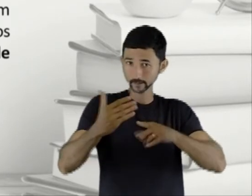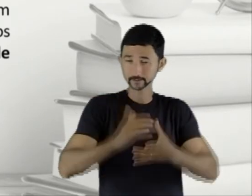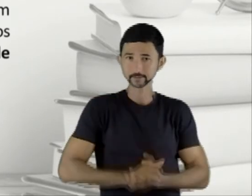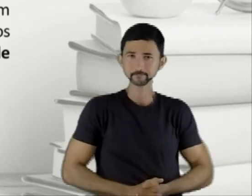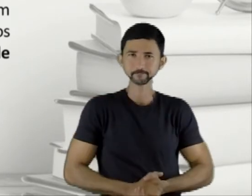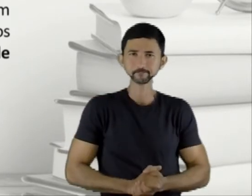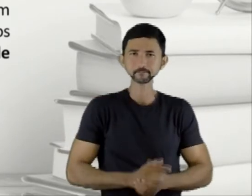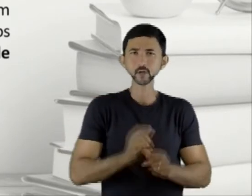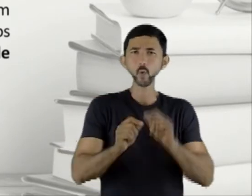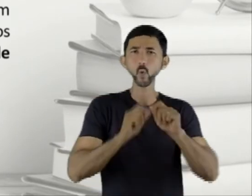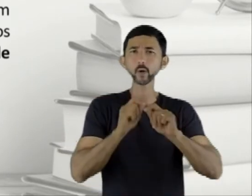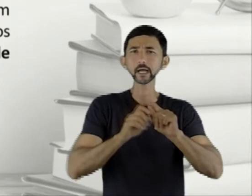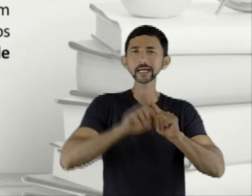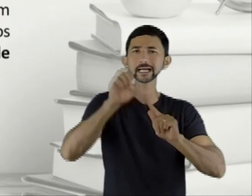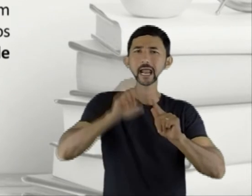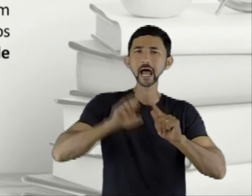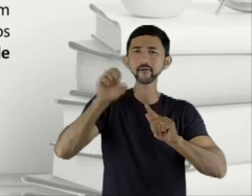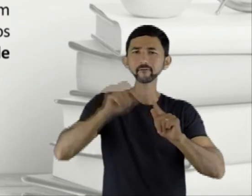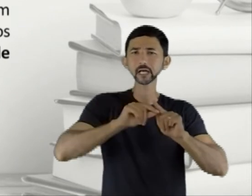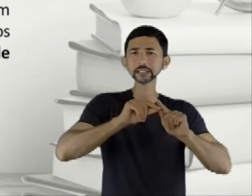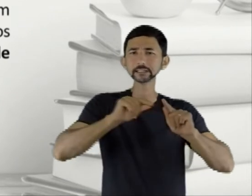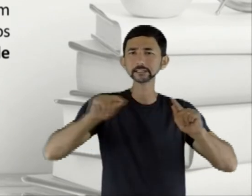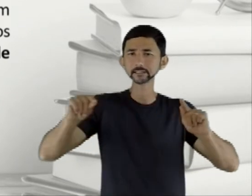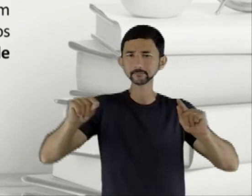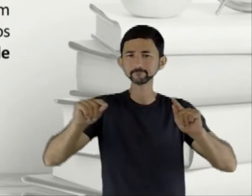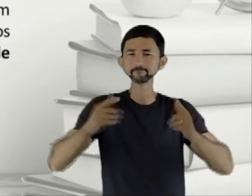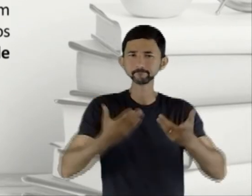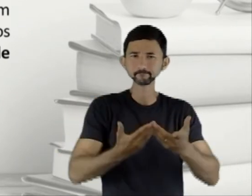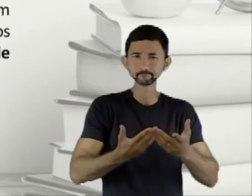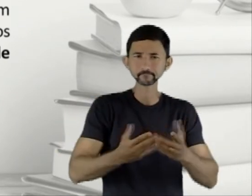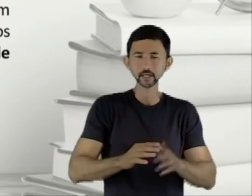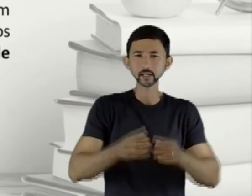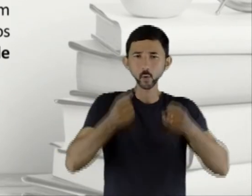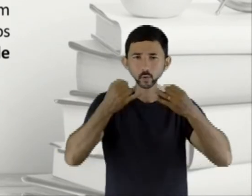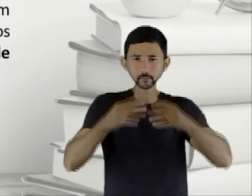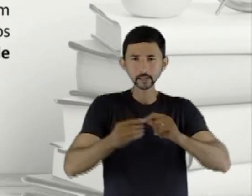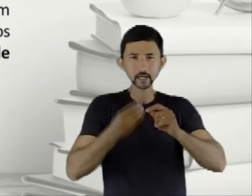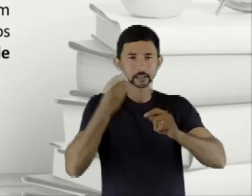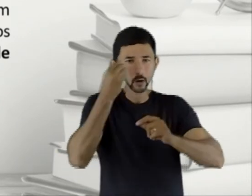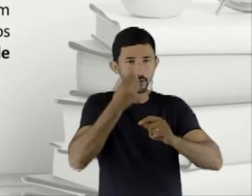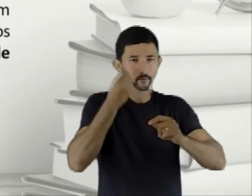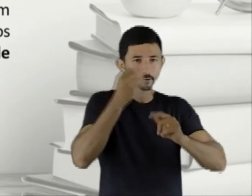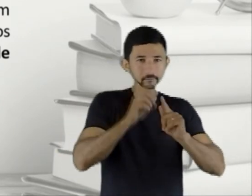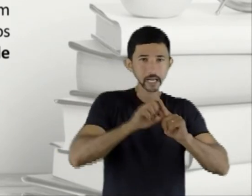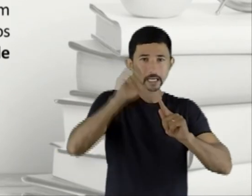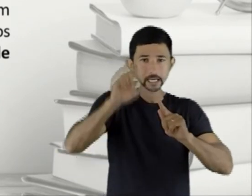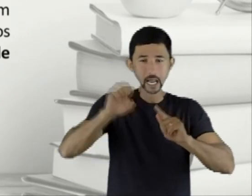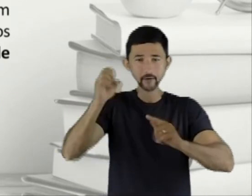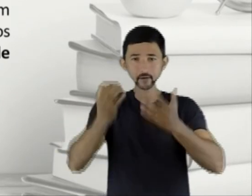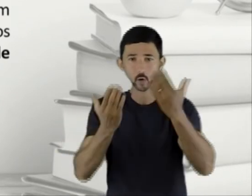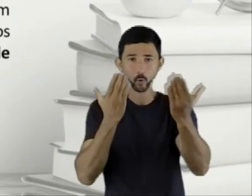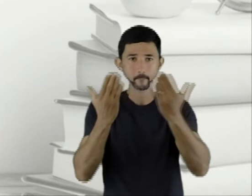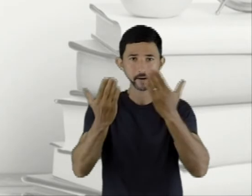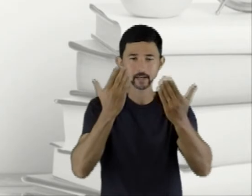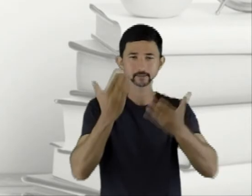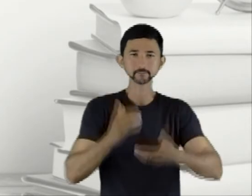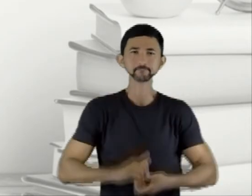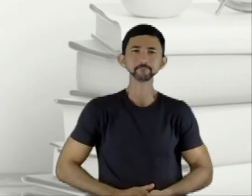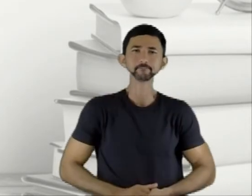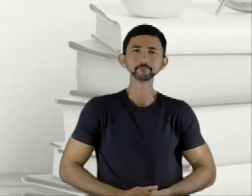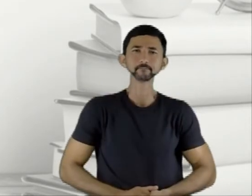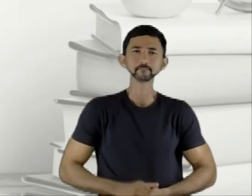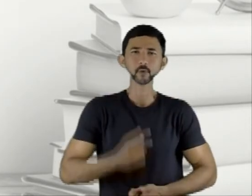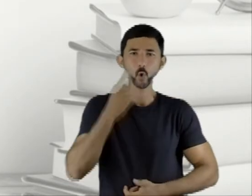é o gráfico de linhas, certo? Lembrando que a gente está analisando gráficos de comparação. Então,